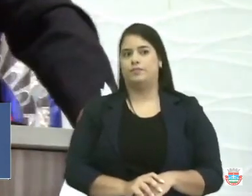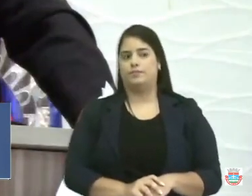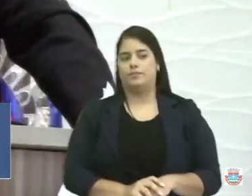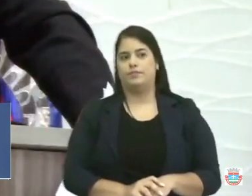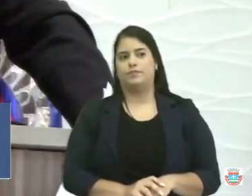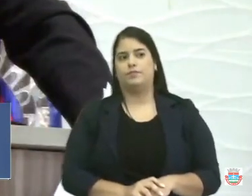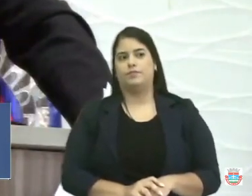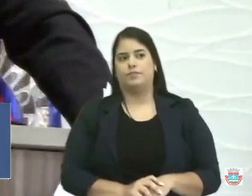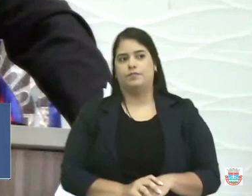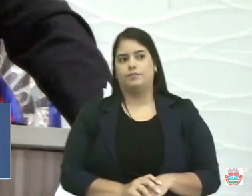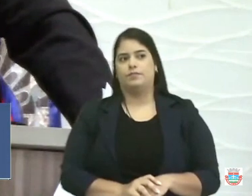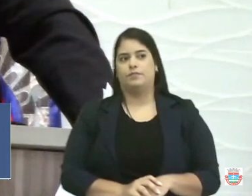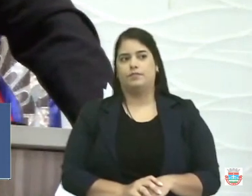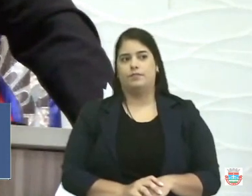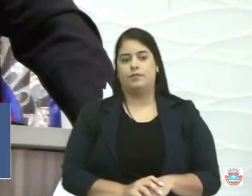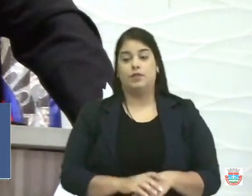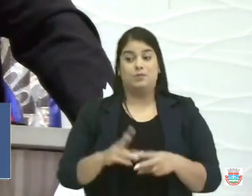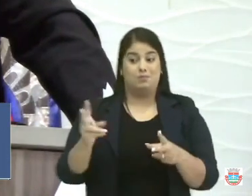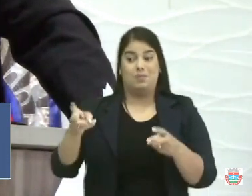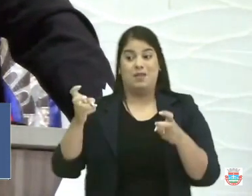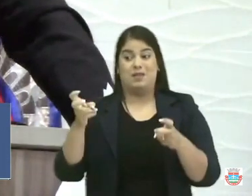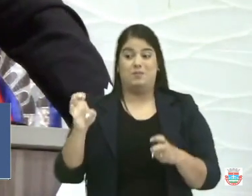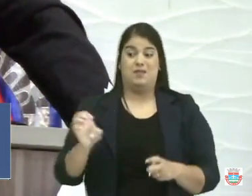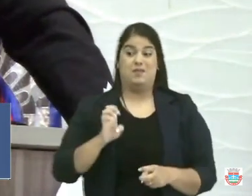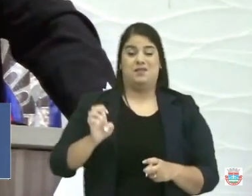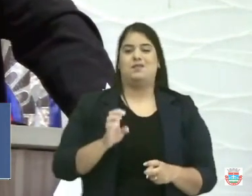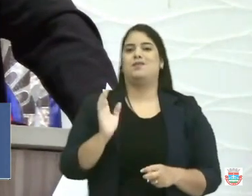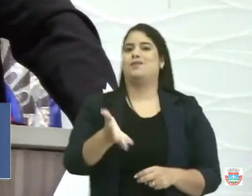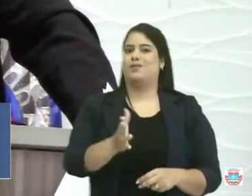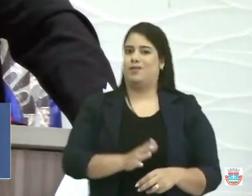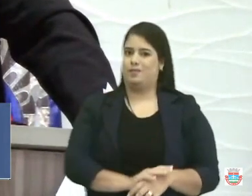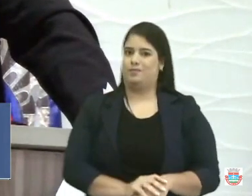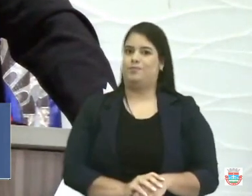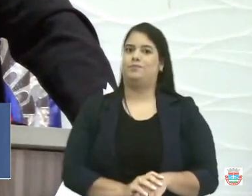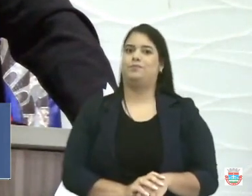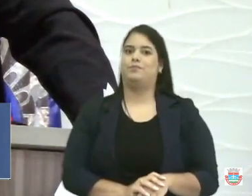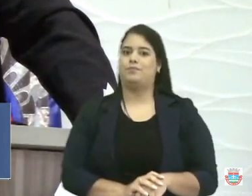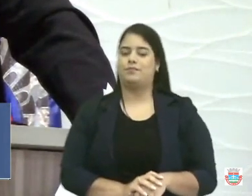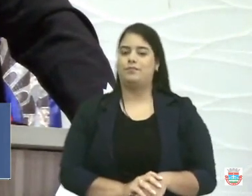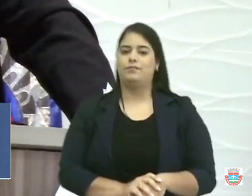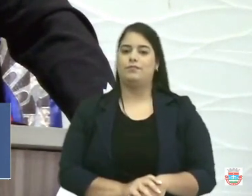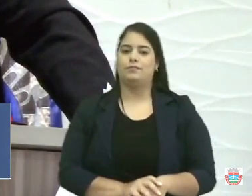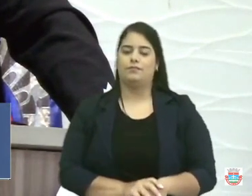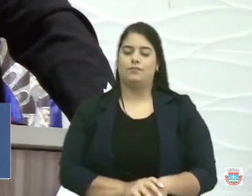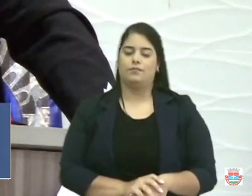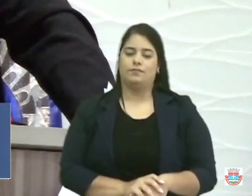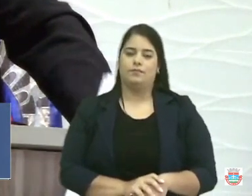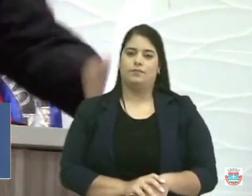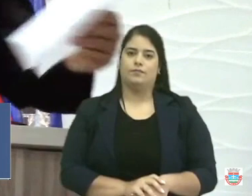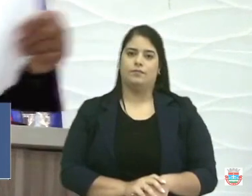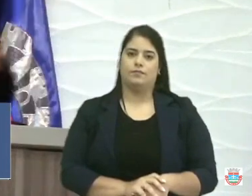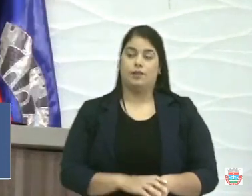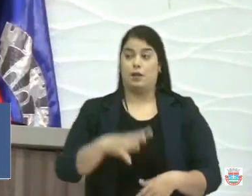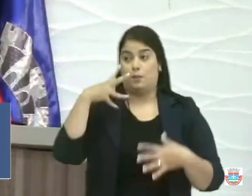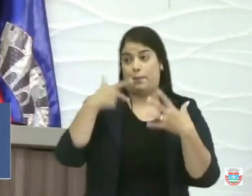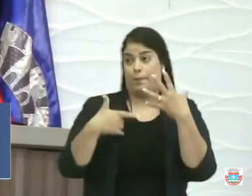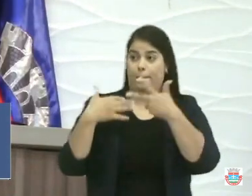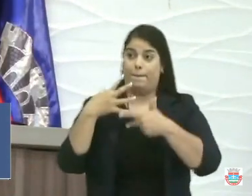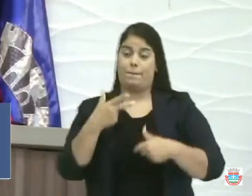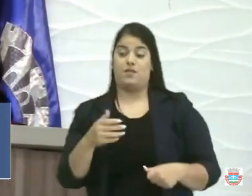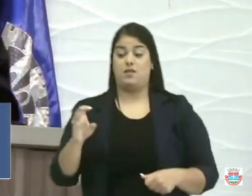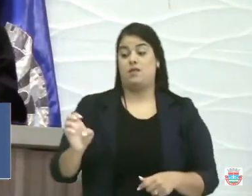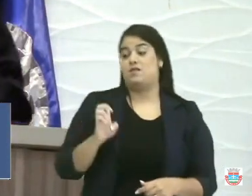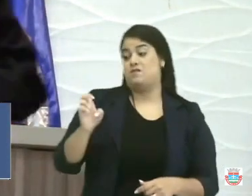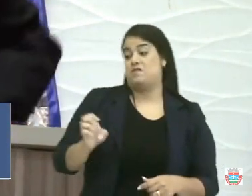rico. Como é que você vai tomar conta da prefeitura? Estou roubando até a sua firma. Os seus cabas mesmo, o seu bonitão. Aí chega um homem desse com o rio de dinheiro no